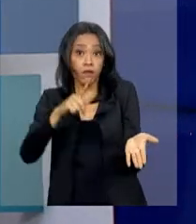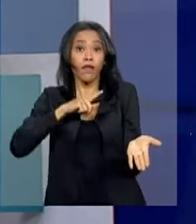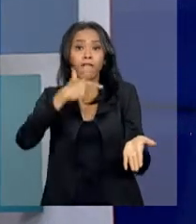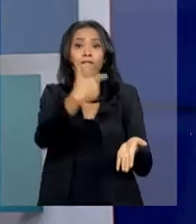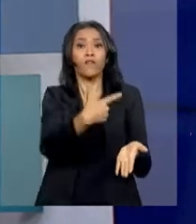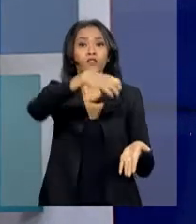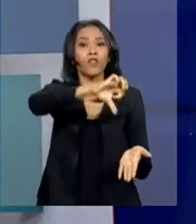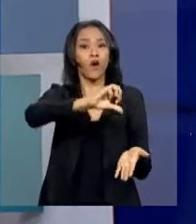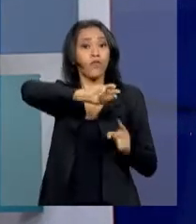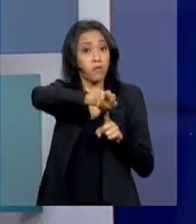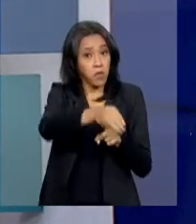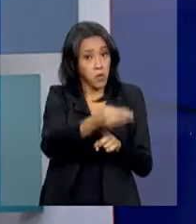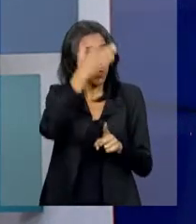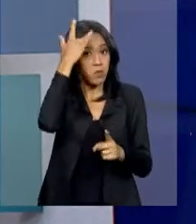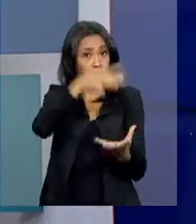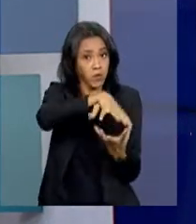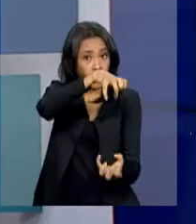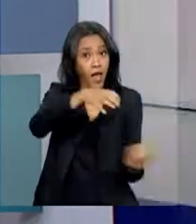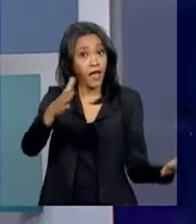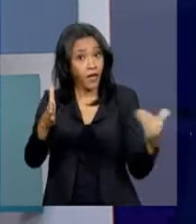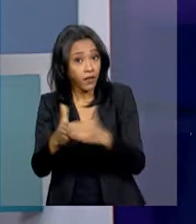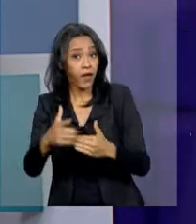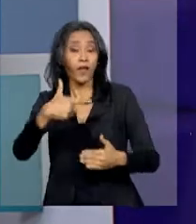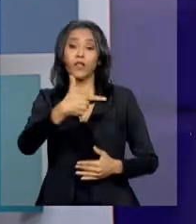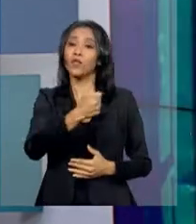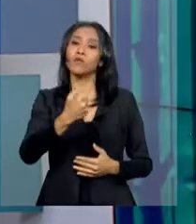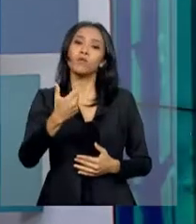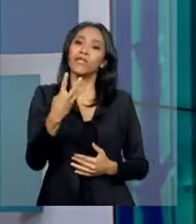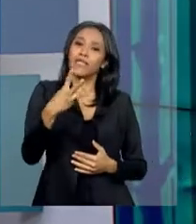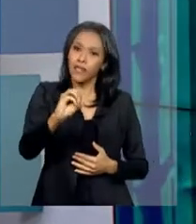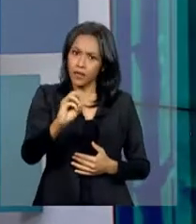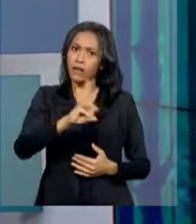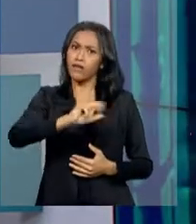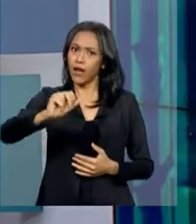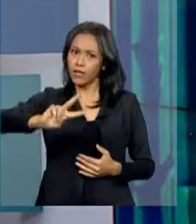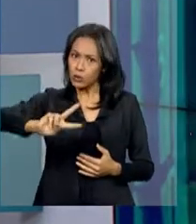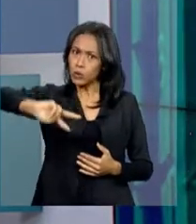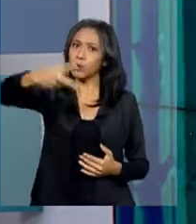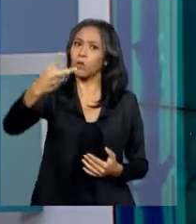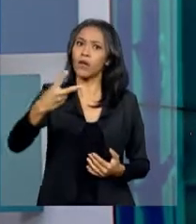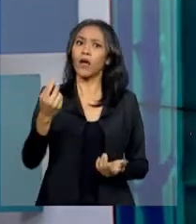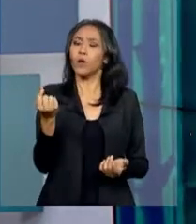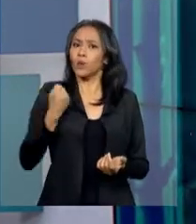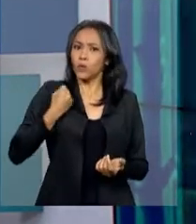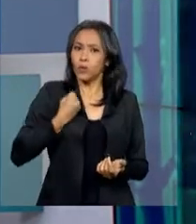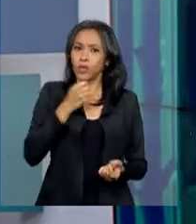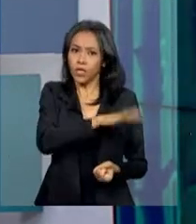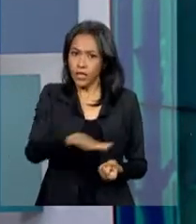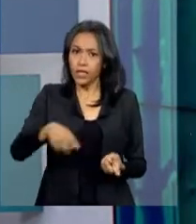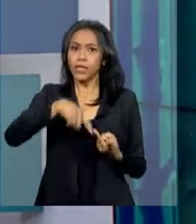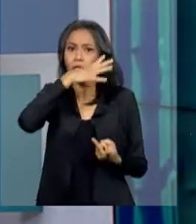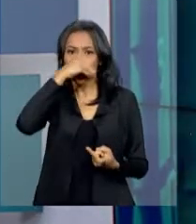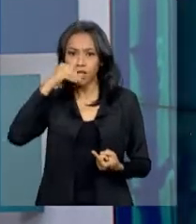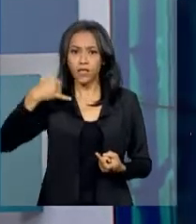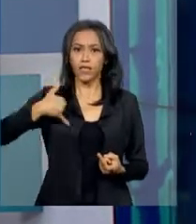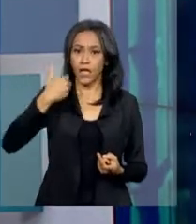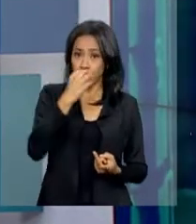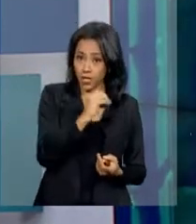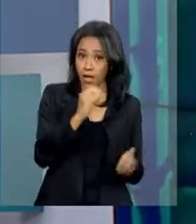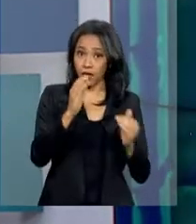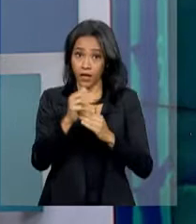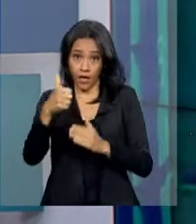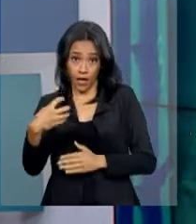de idosos e até 2030 o número deve superar o de crianças e adolescentes de zero a 14 anos a